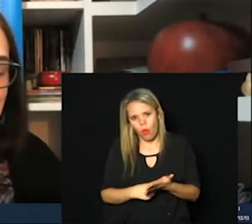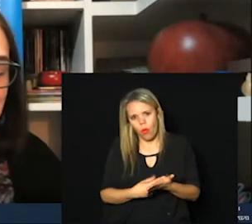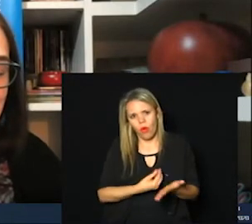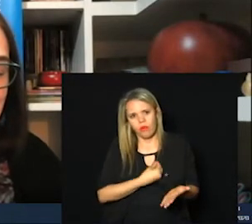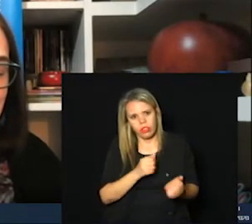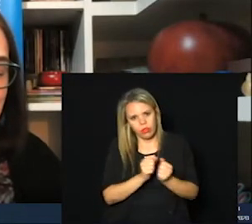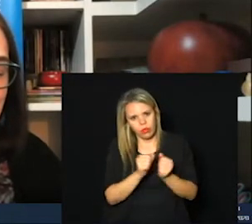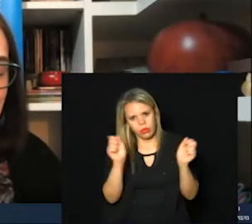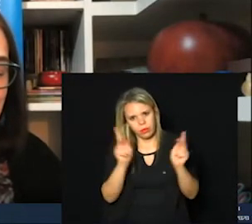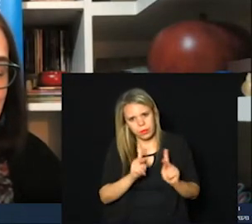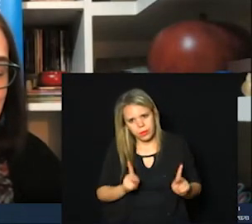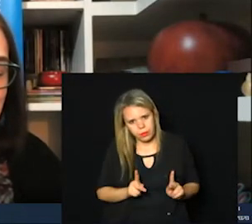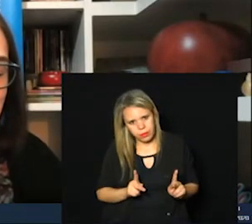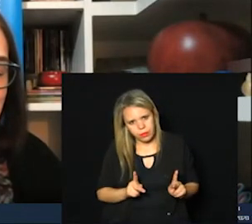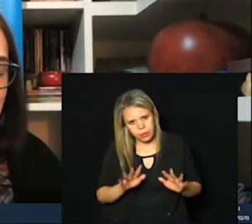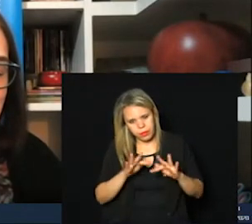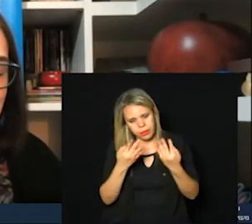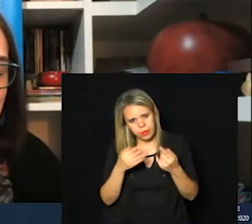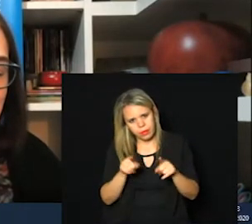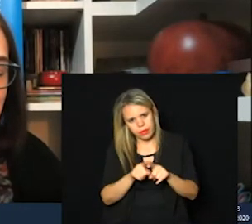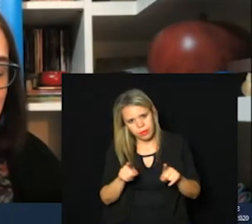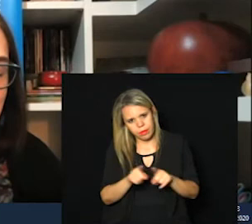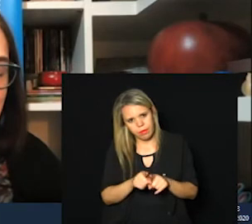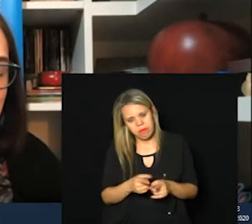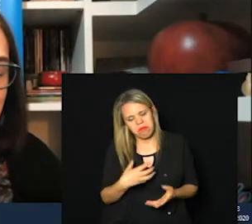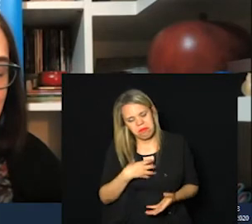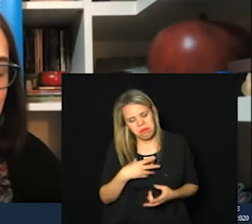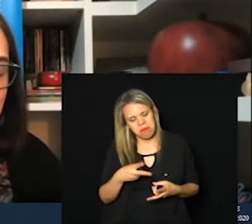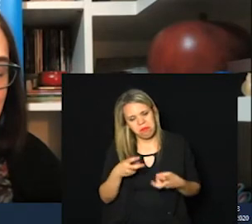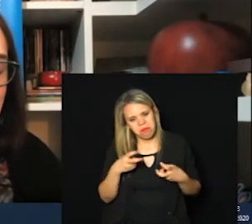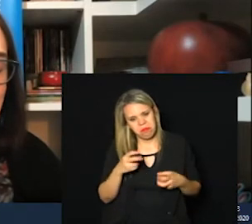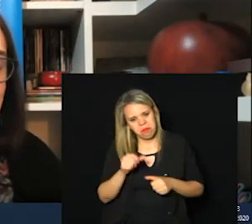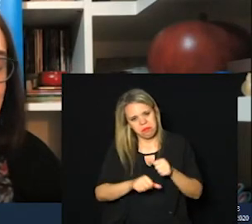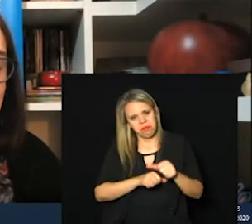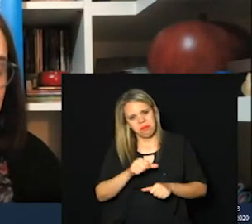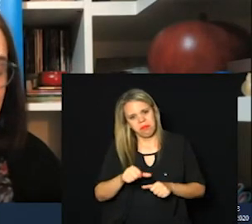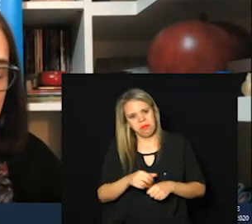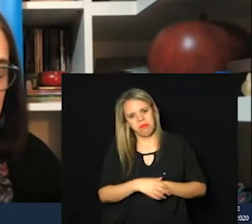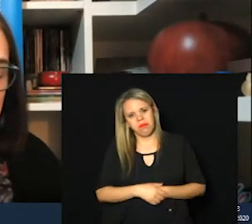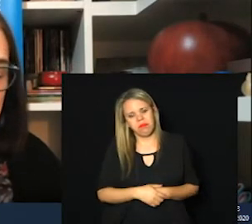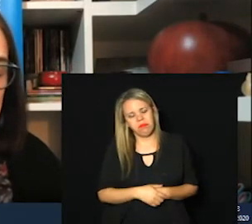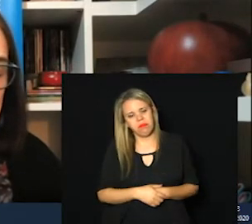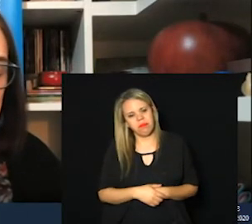a paz. A família também ressentiu a mudança.